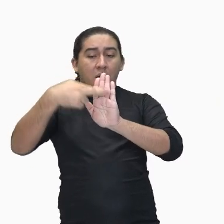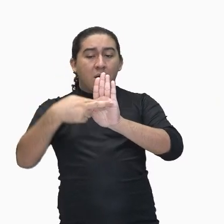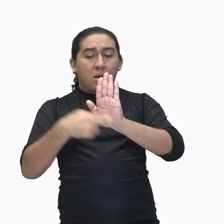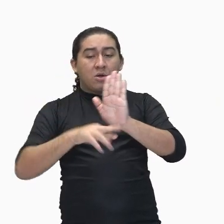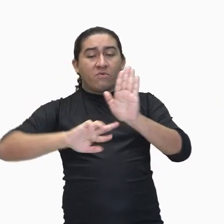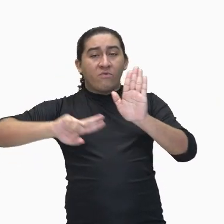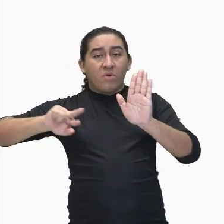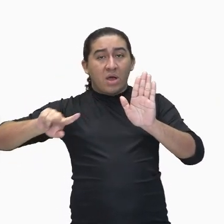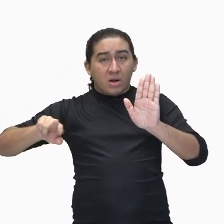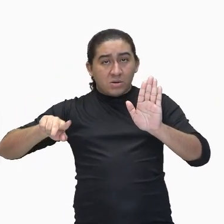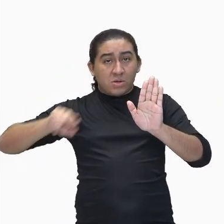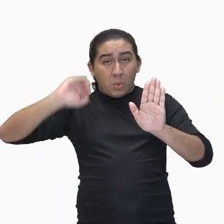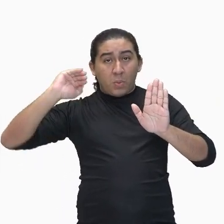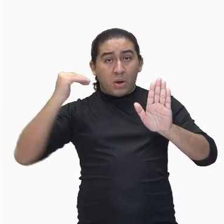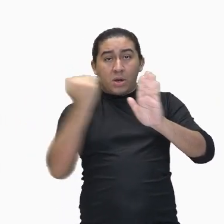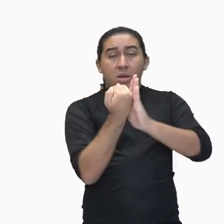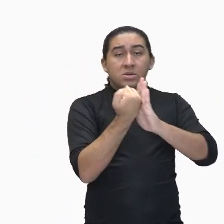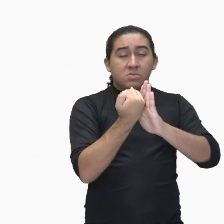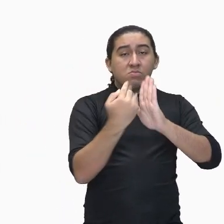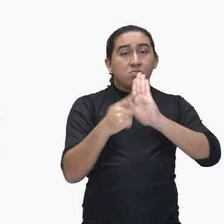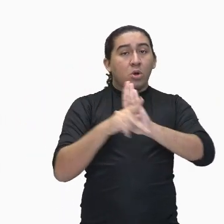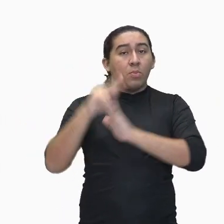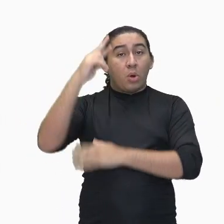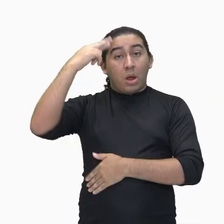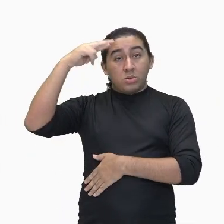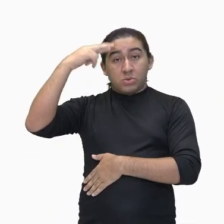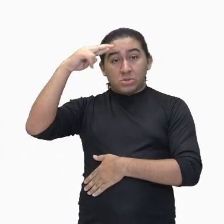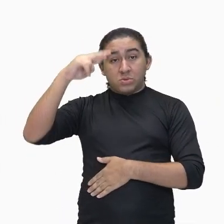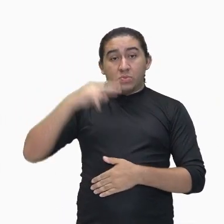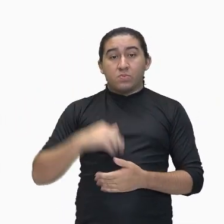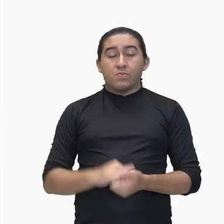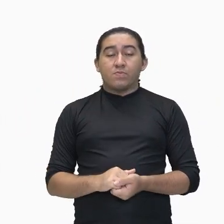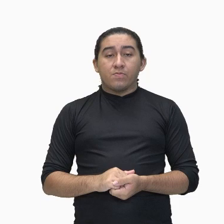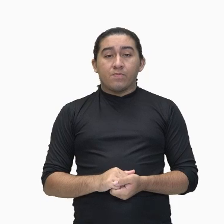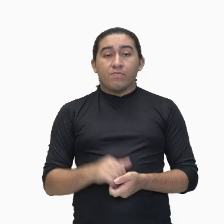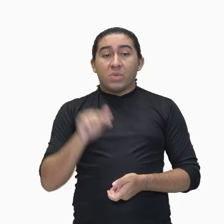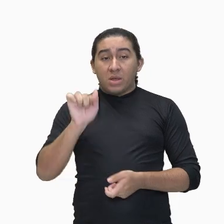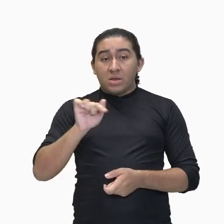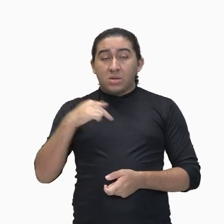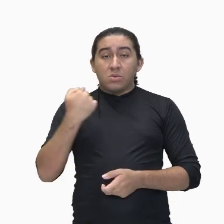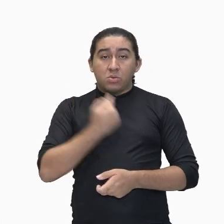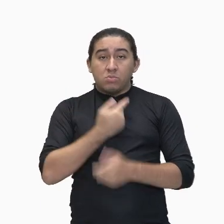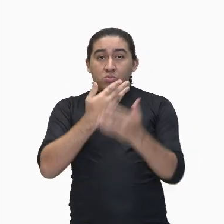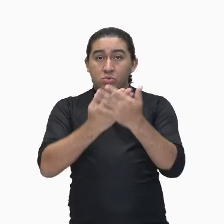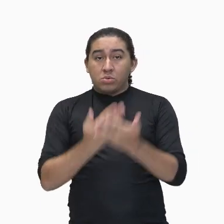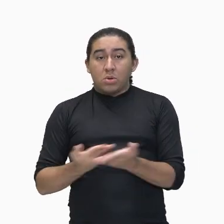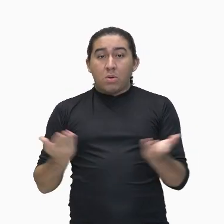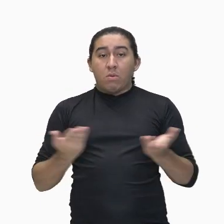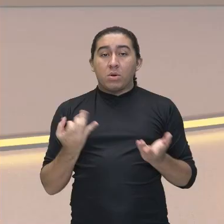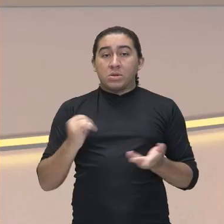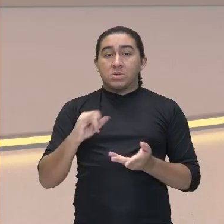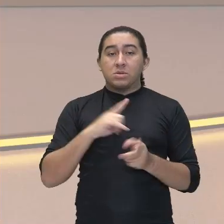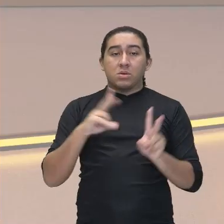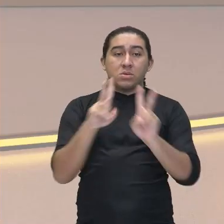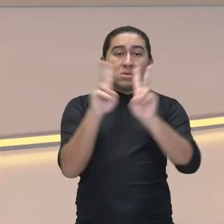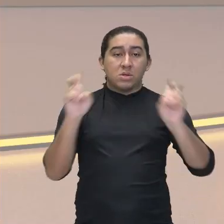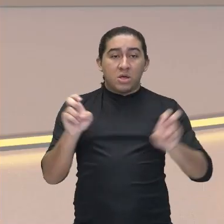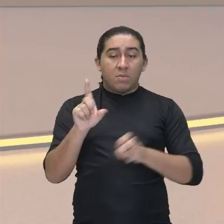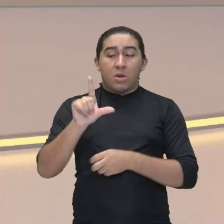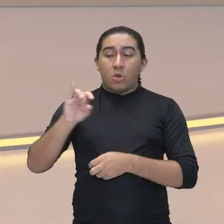são regras do raciocínio. Então é isso que a gente vai ver agora, quando a gente fala justamente da